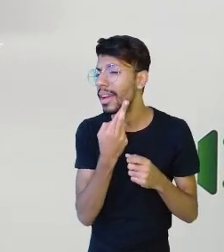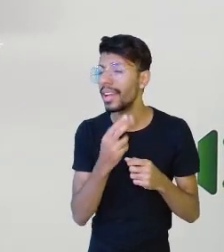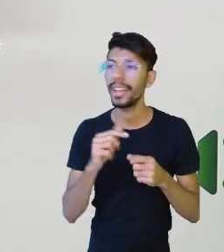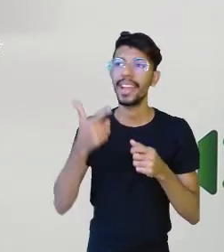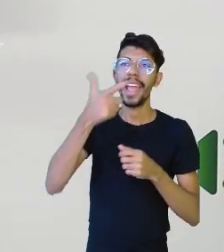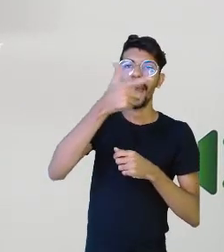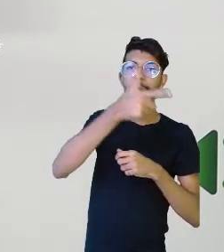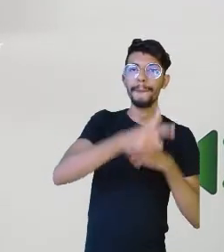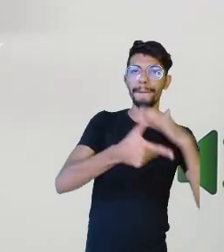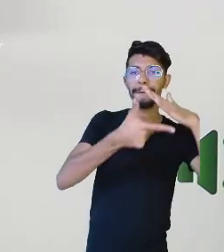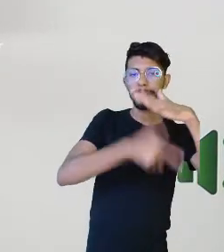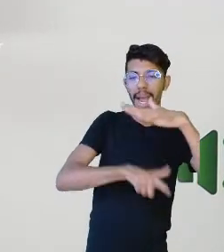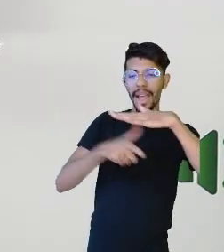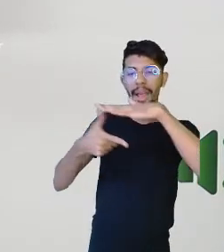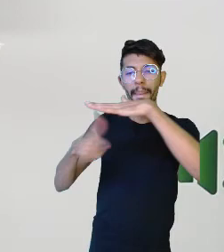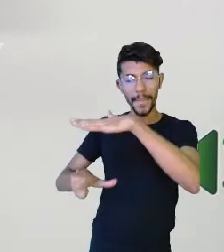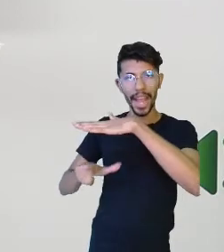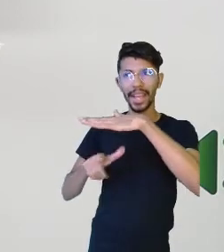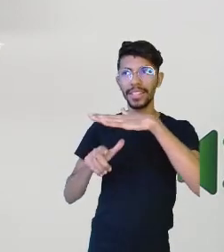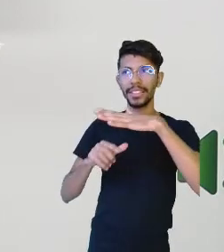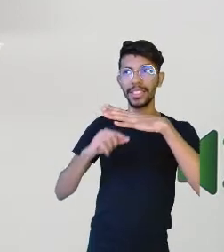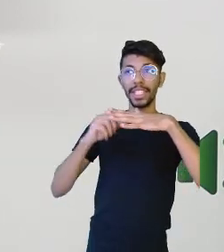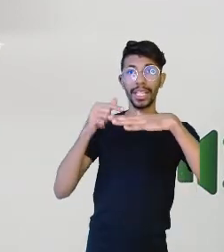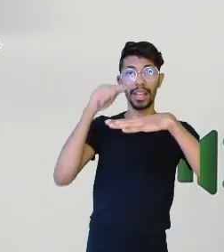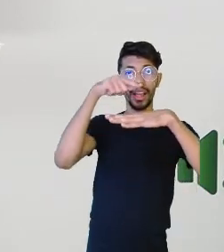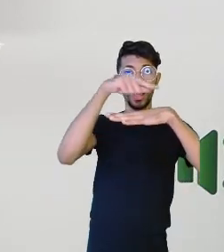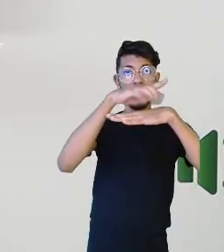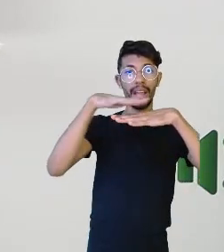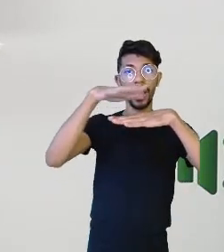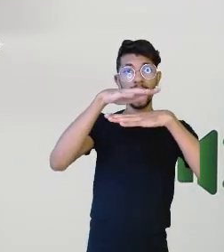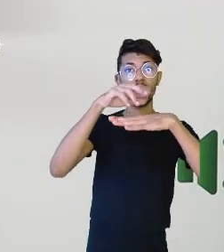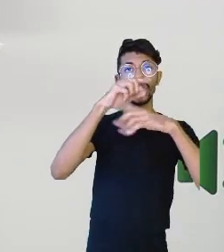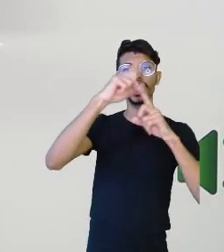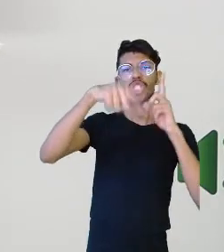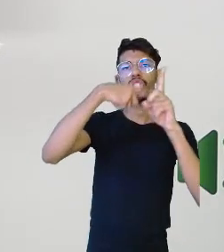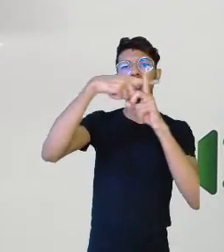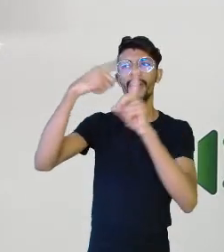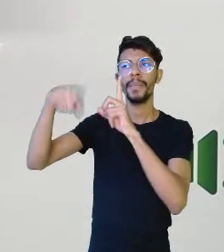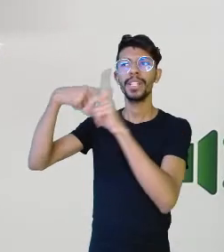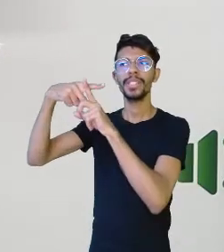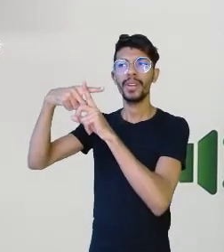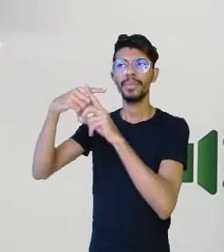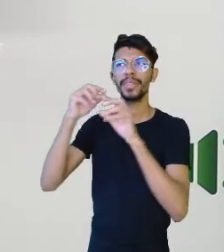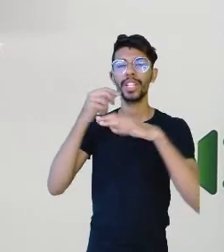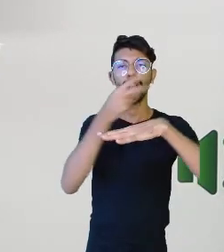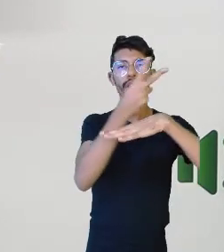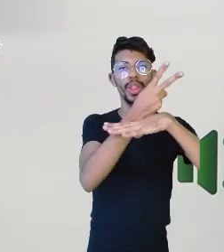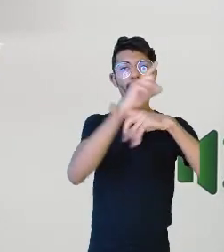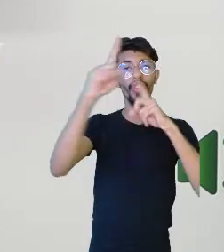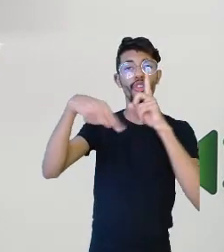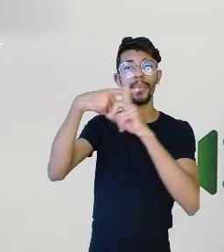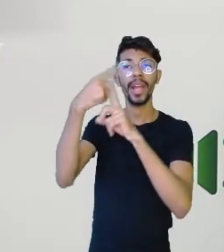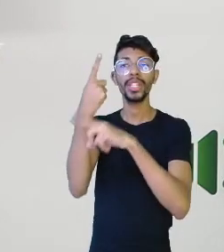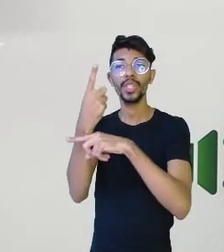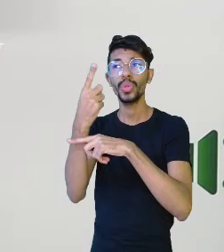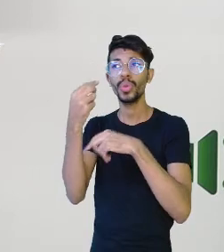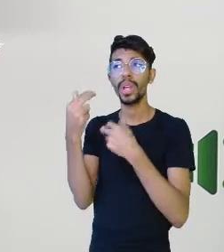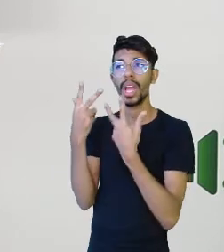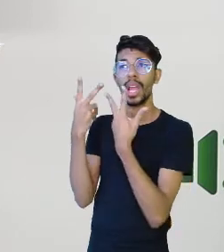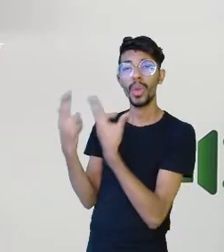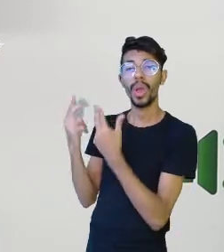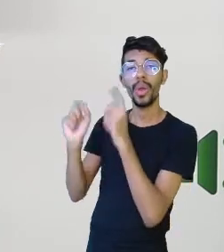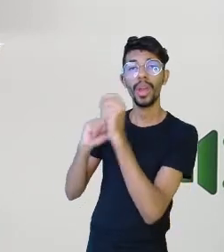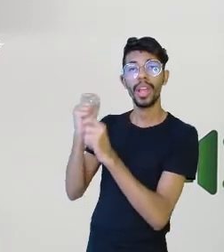Repete o denominador, soma o numerador. 2 mais 1, 3.